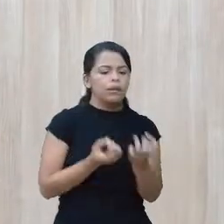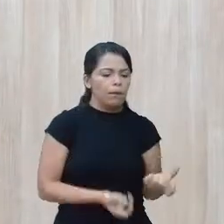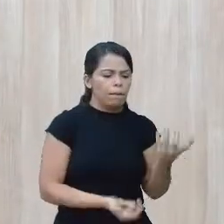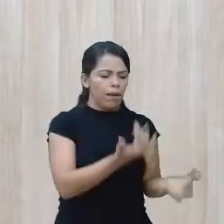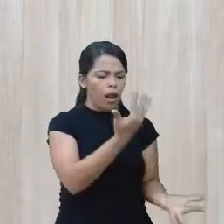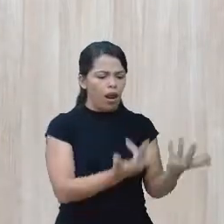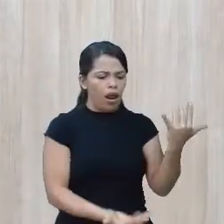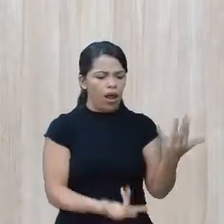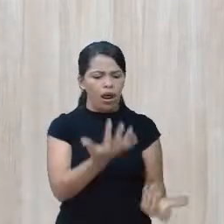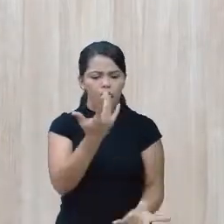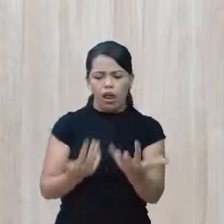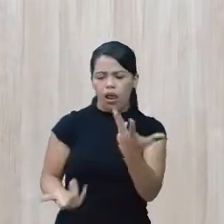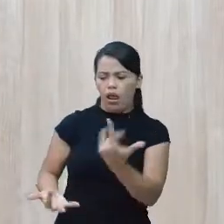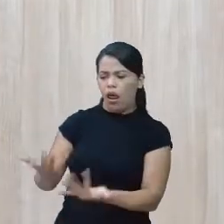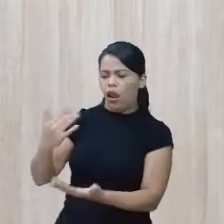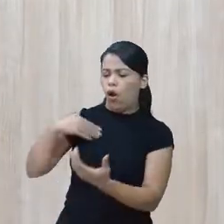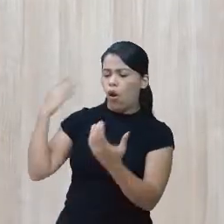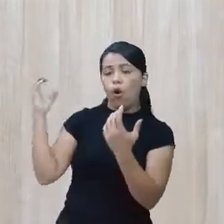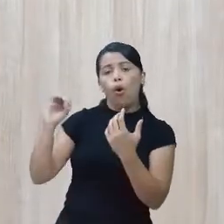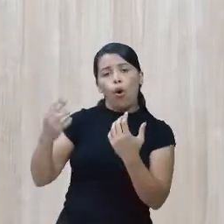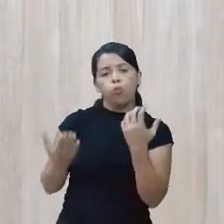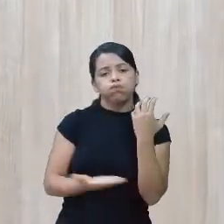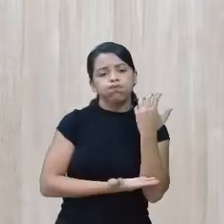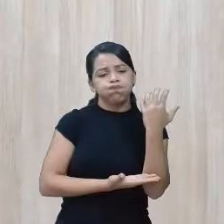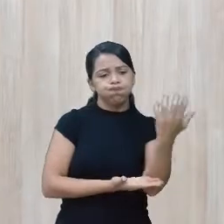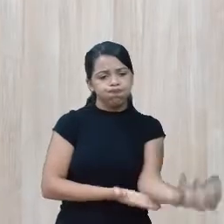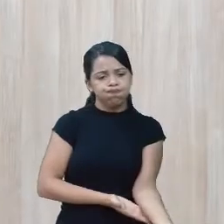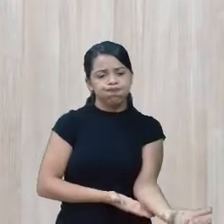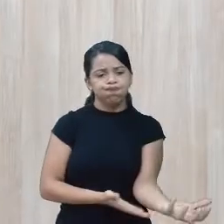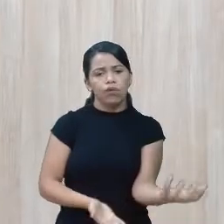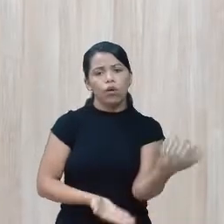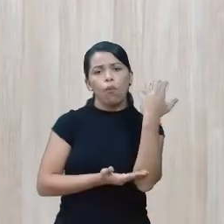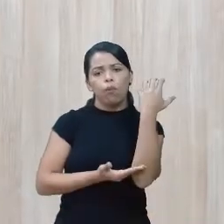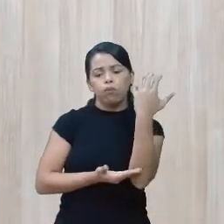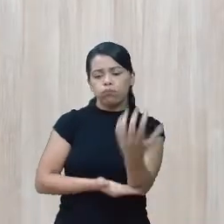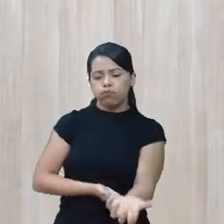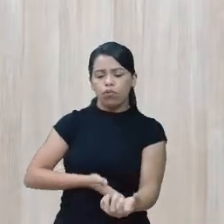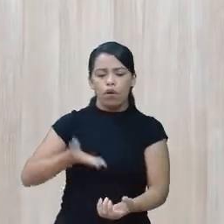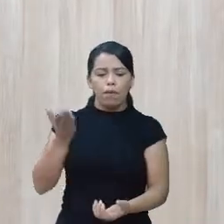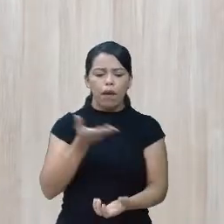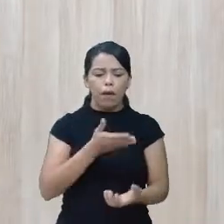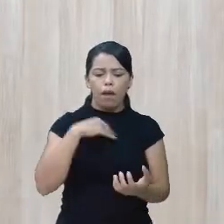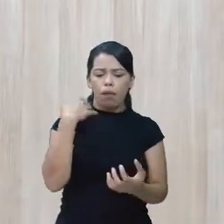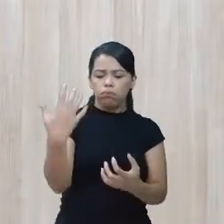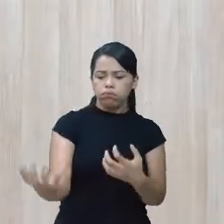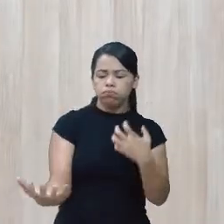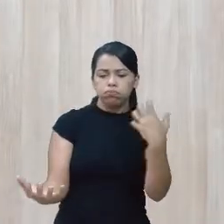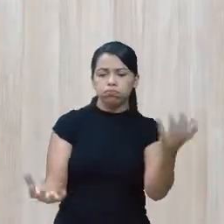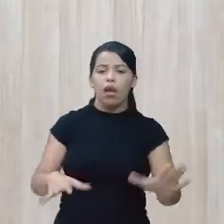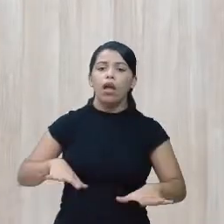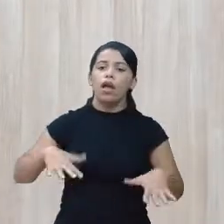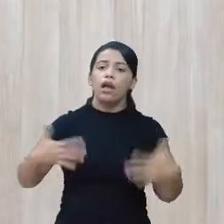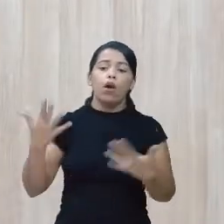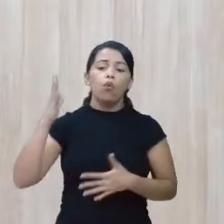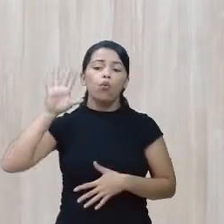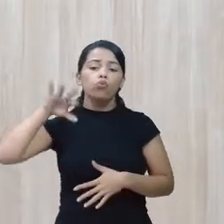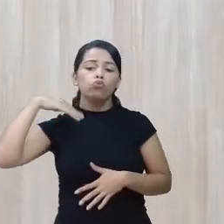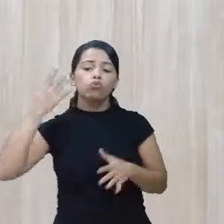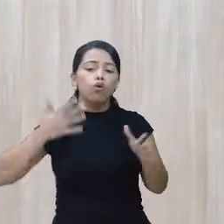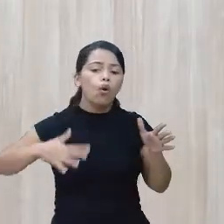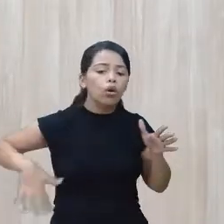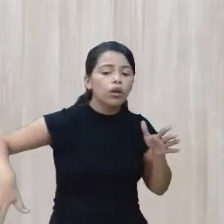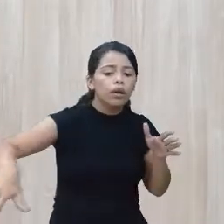queimada ou derrubada, a sonoridade daquele lugar ele muda, porque todos os